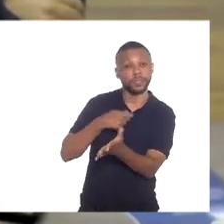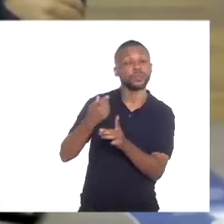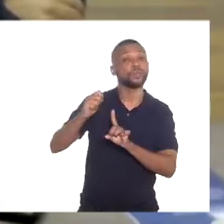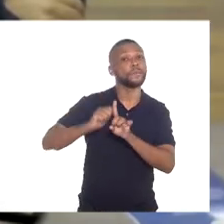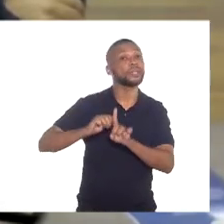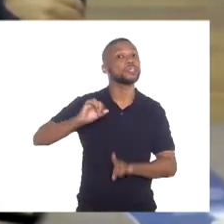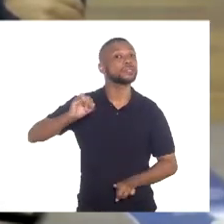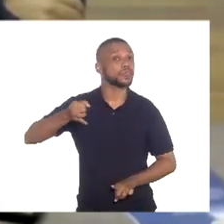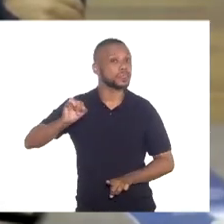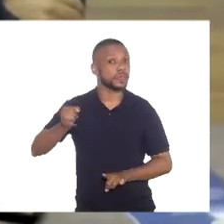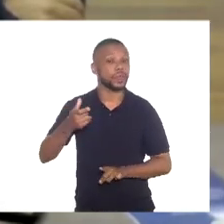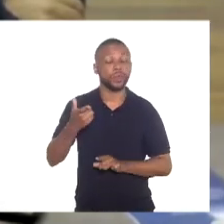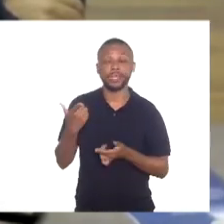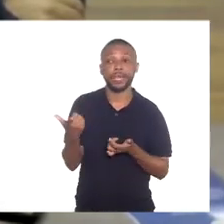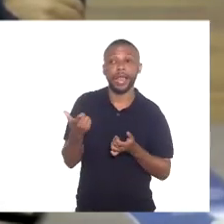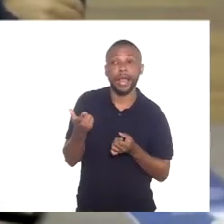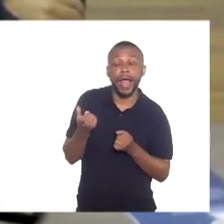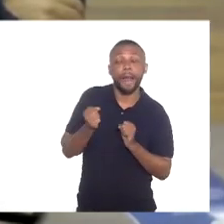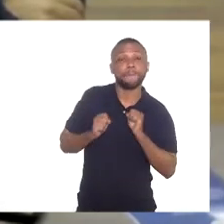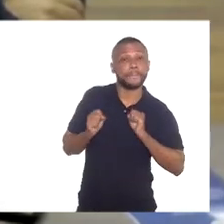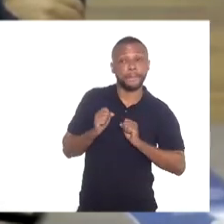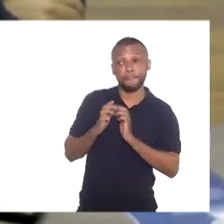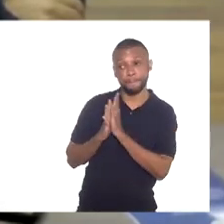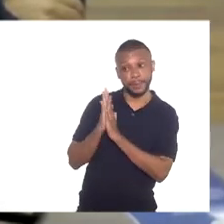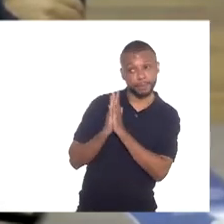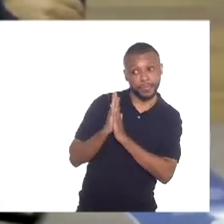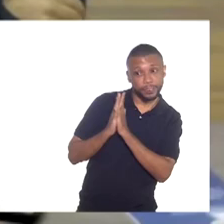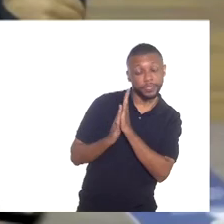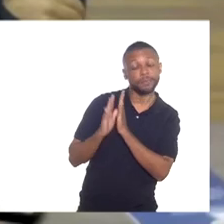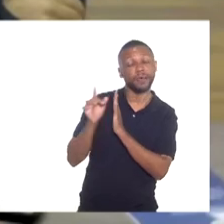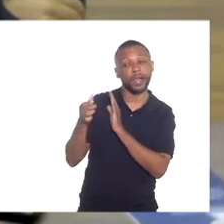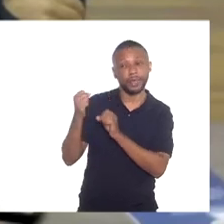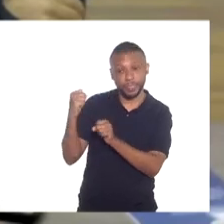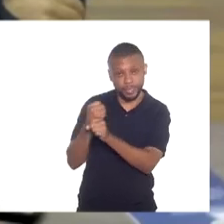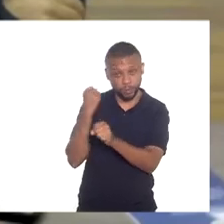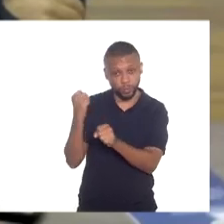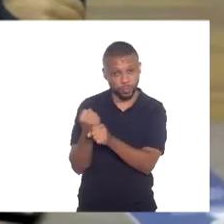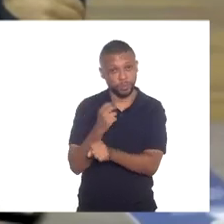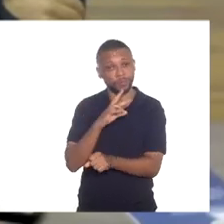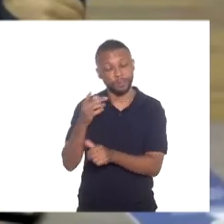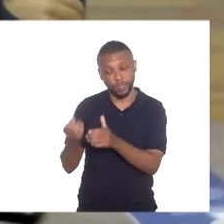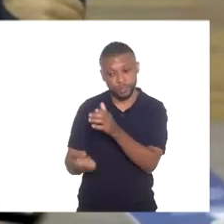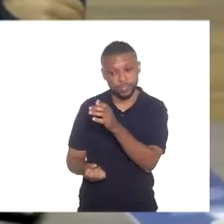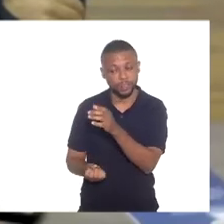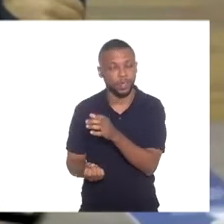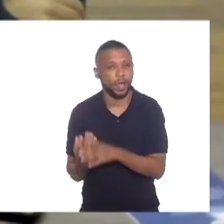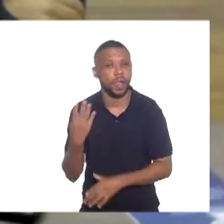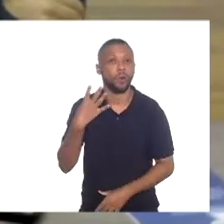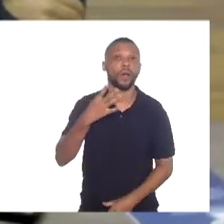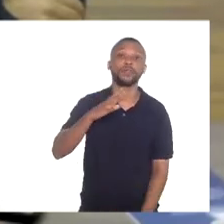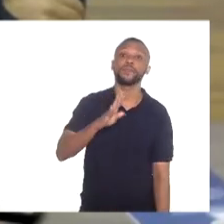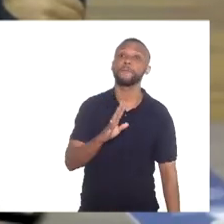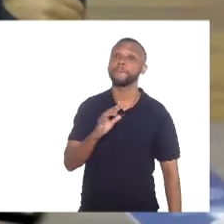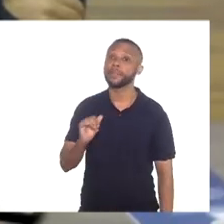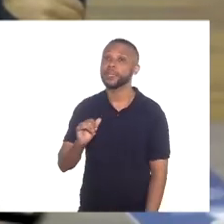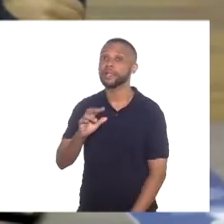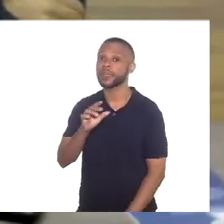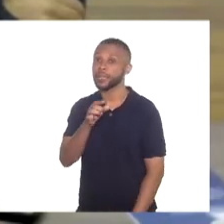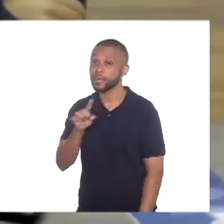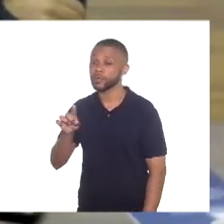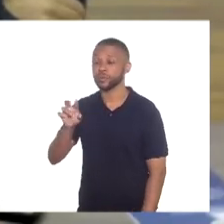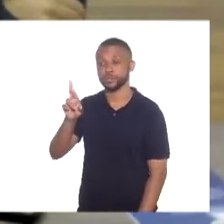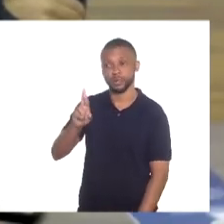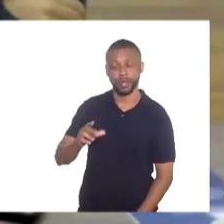A perspectiva era que essa construção, que vai gerar mais de 8 mil empregos, mais de 4 bilhões de reais de